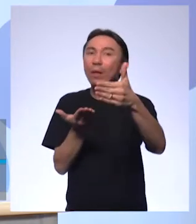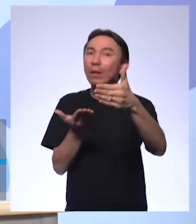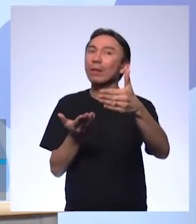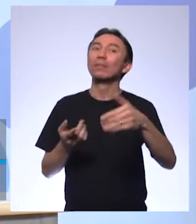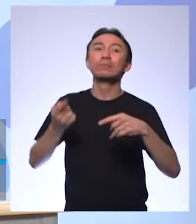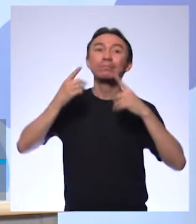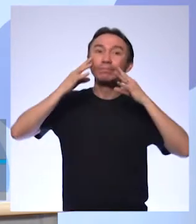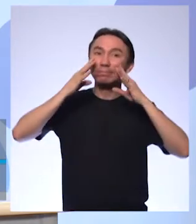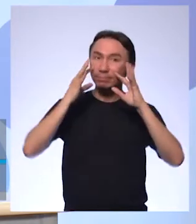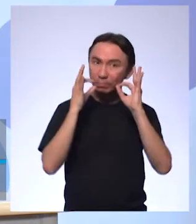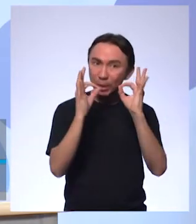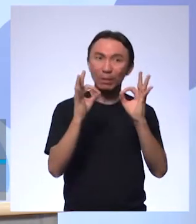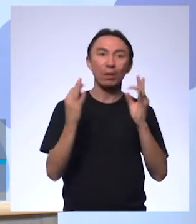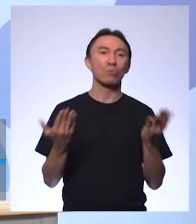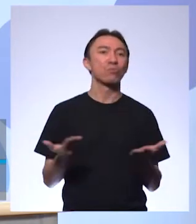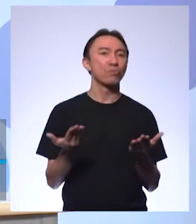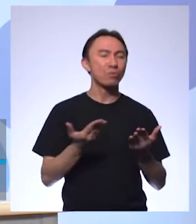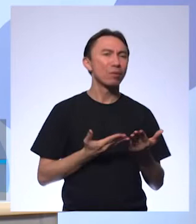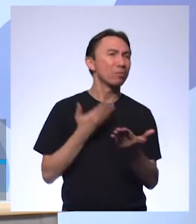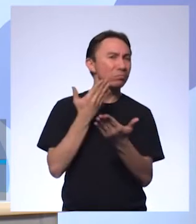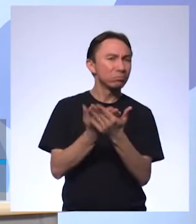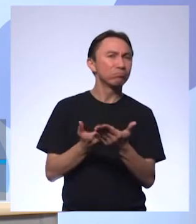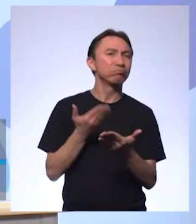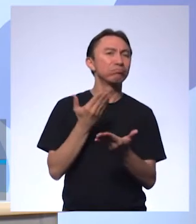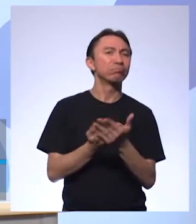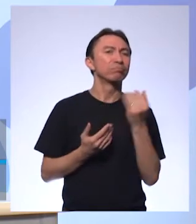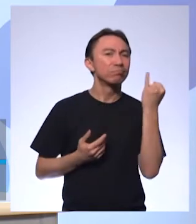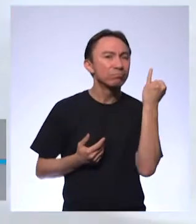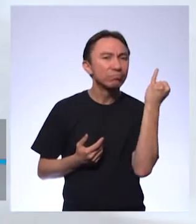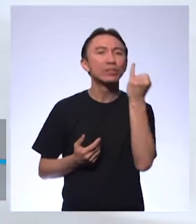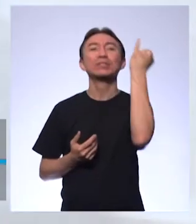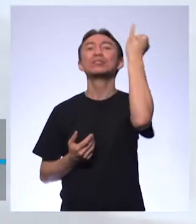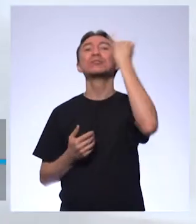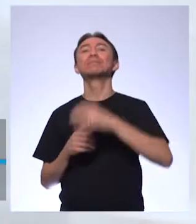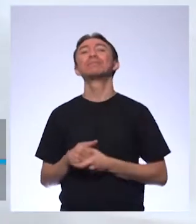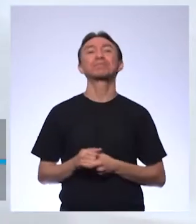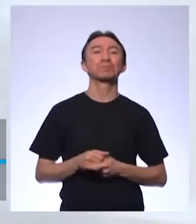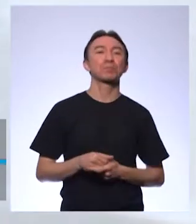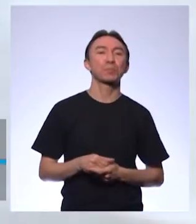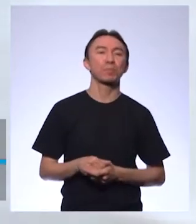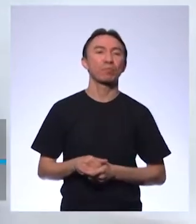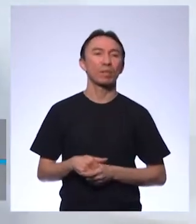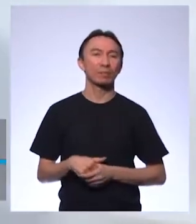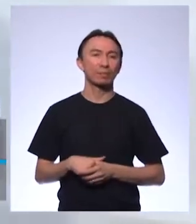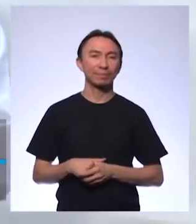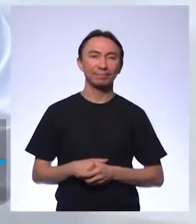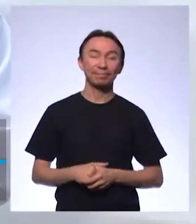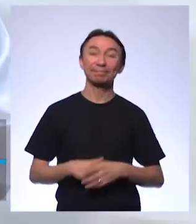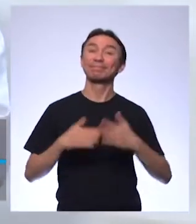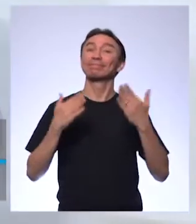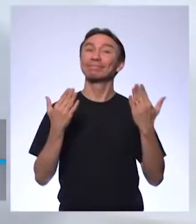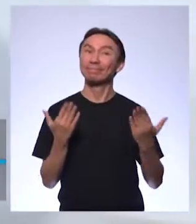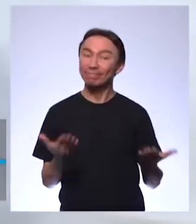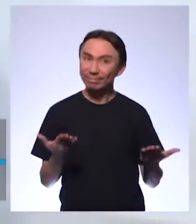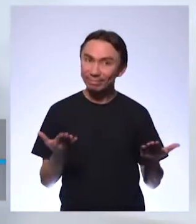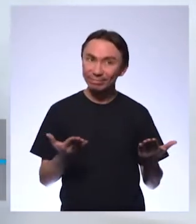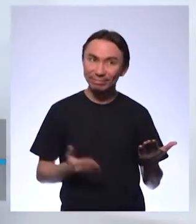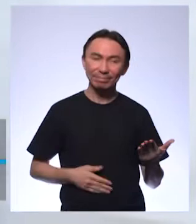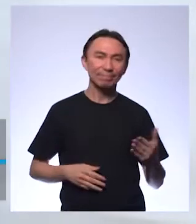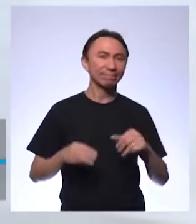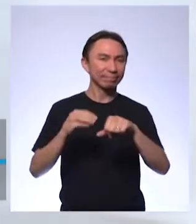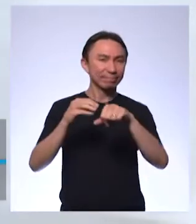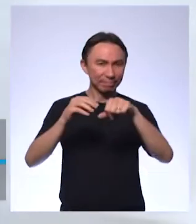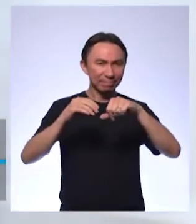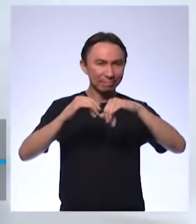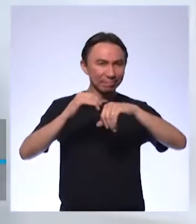vai falar, que a aula de hoje é muito importante. Muito bem, meus queridos. Então, dados os primeiros